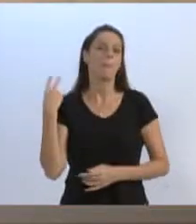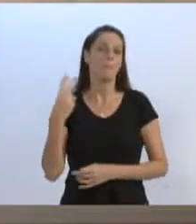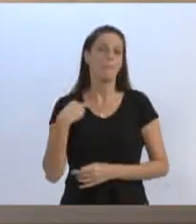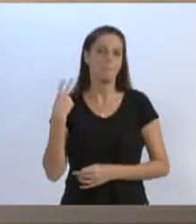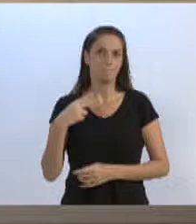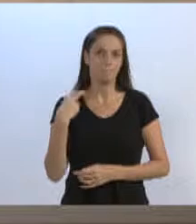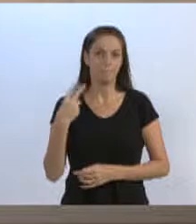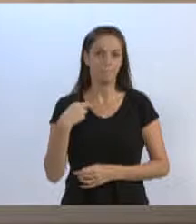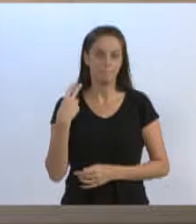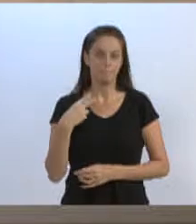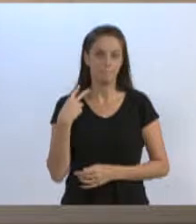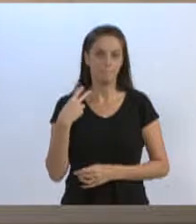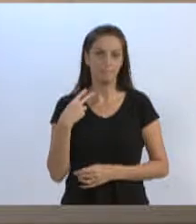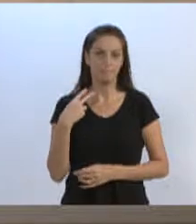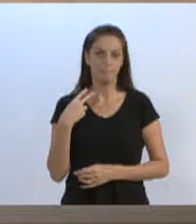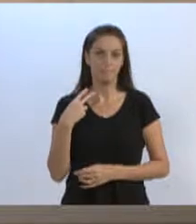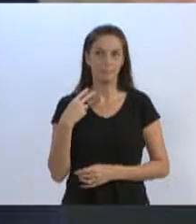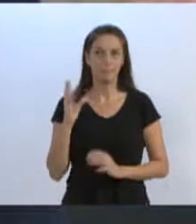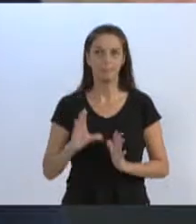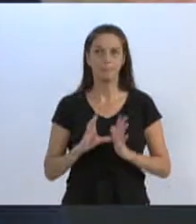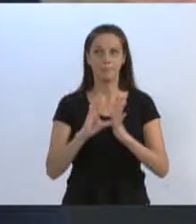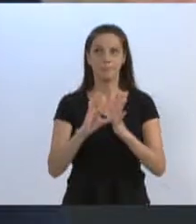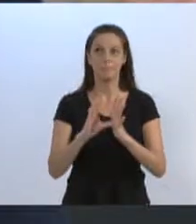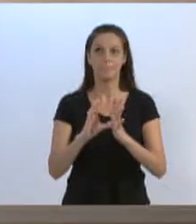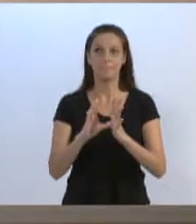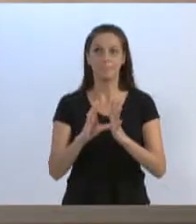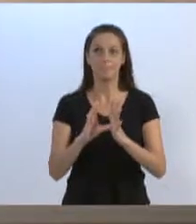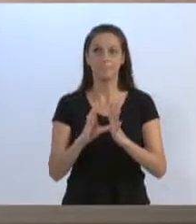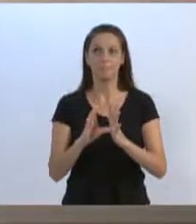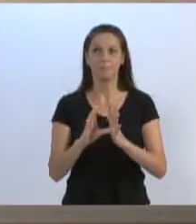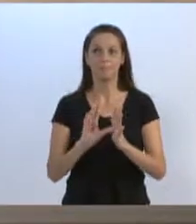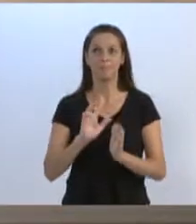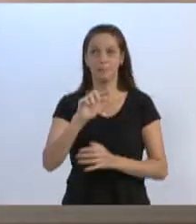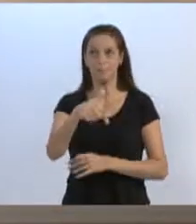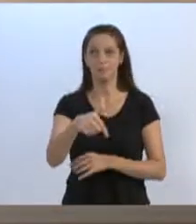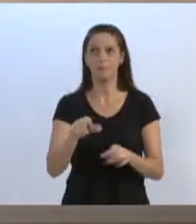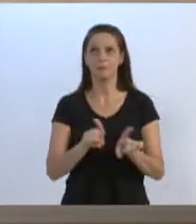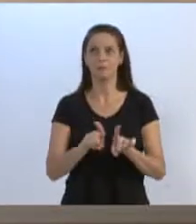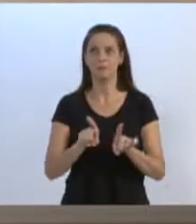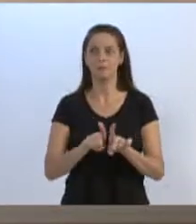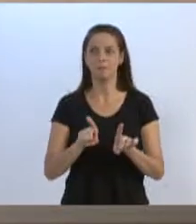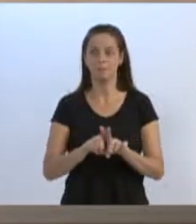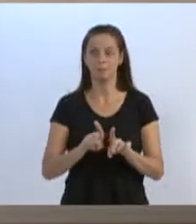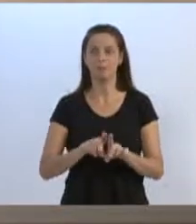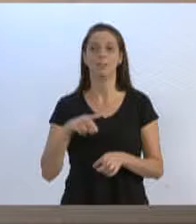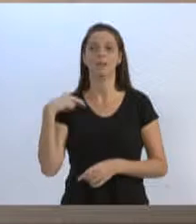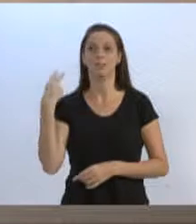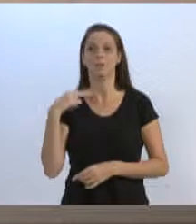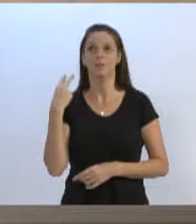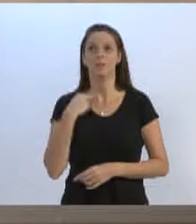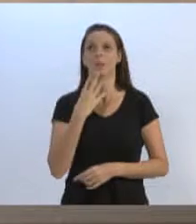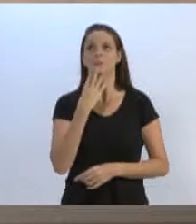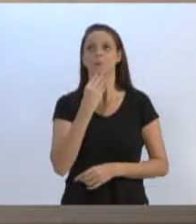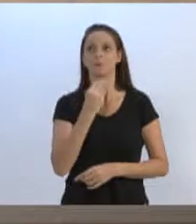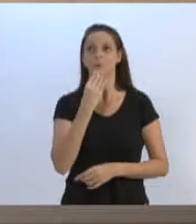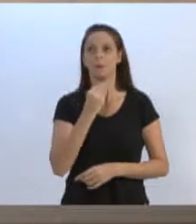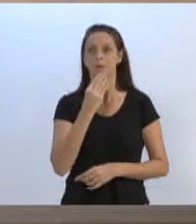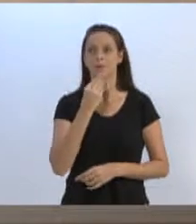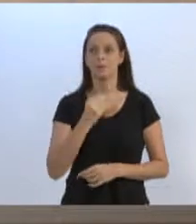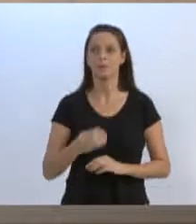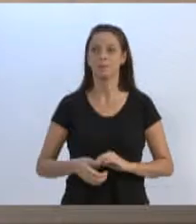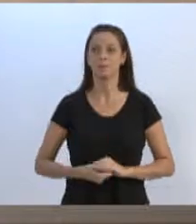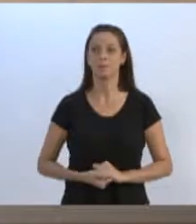em a parte, vereador Alexandre Caminha. Logo após também, com autorização, o vereador Bruno